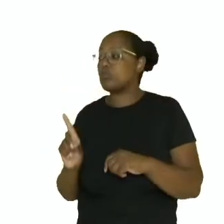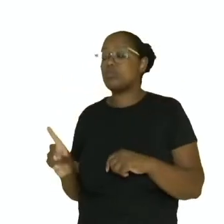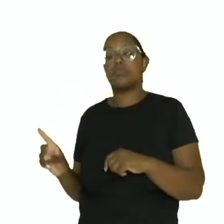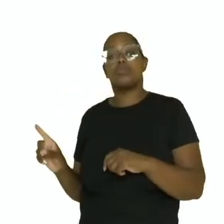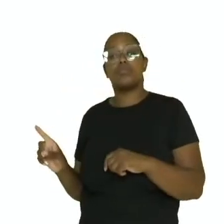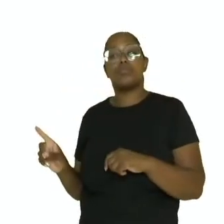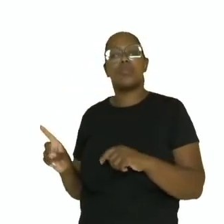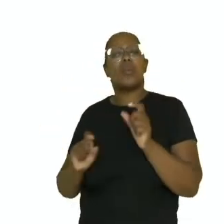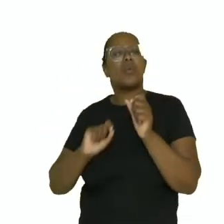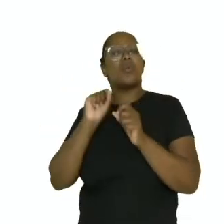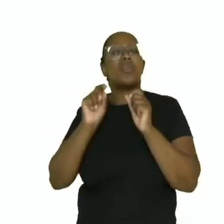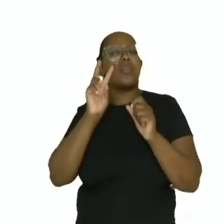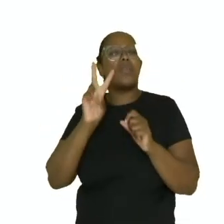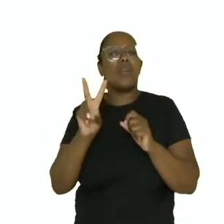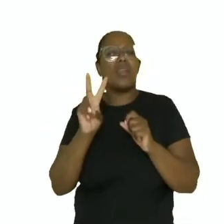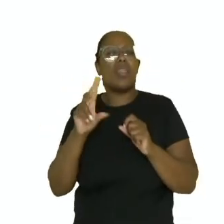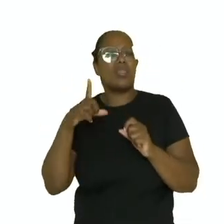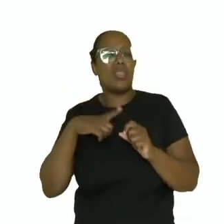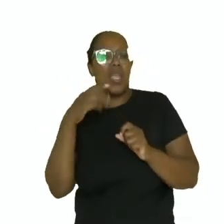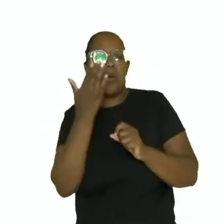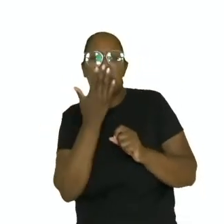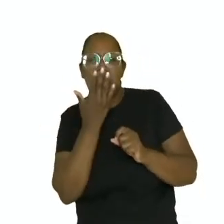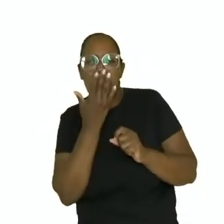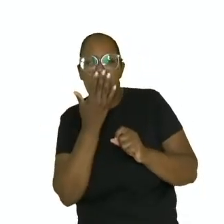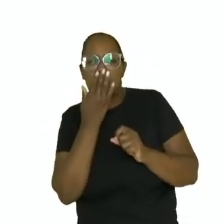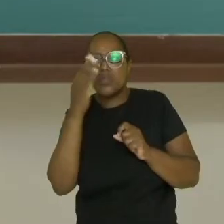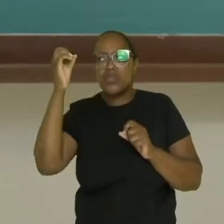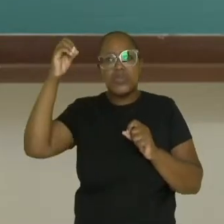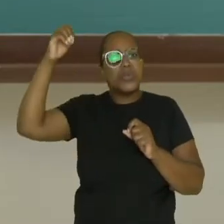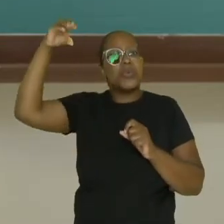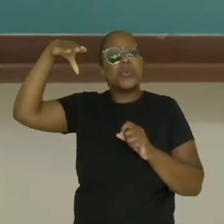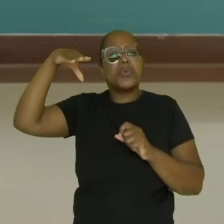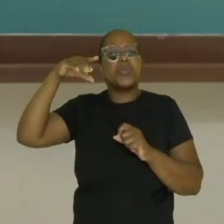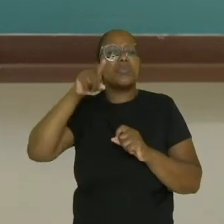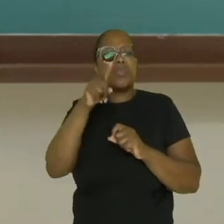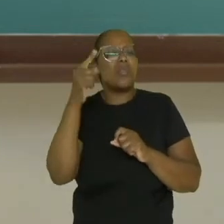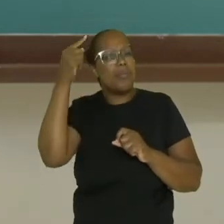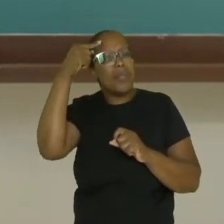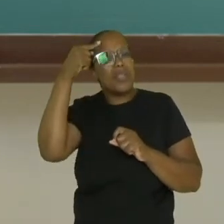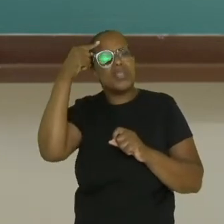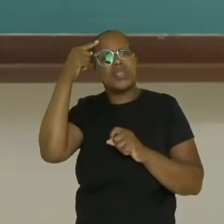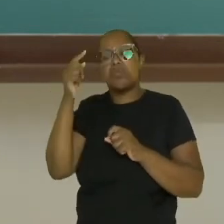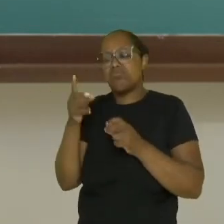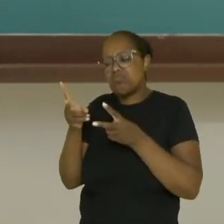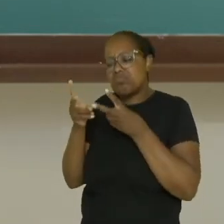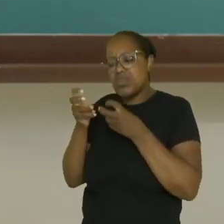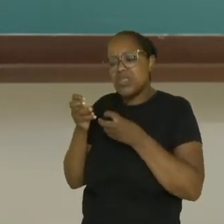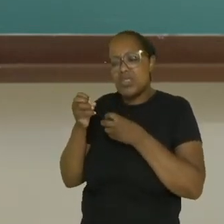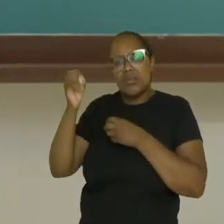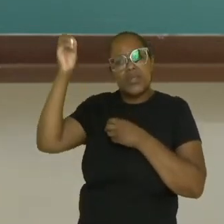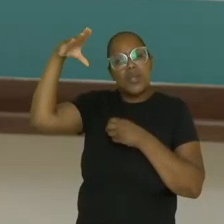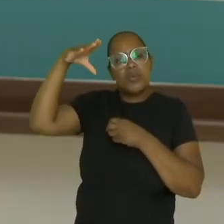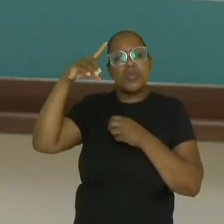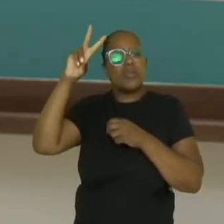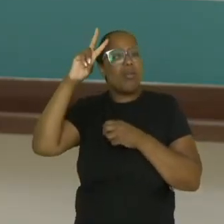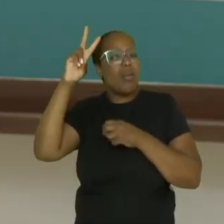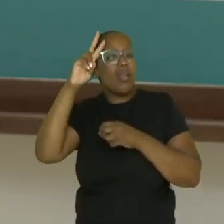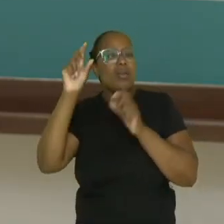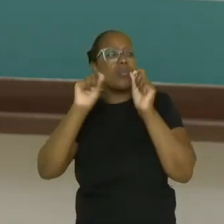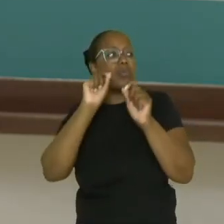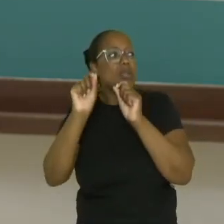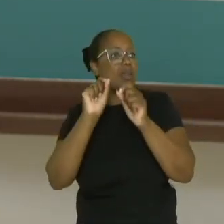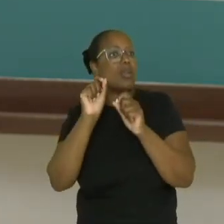entrar, mergulhar em luzes e fazer parte da obra também? Quando você olha essa imagem, do que você se lembra? Além